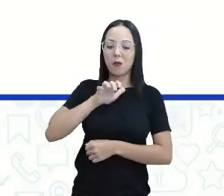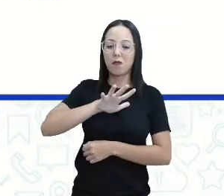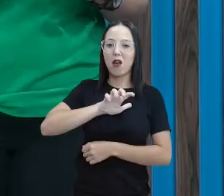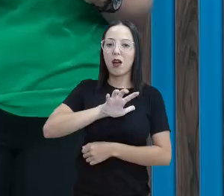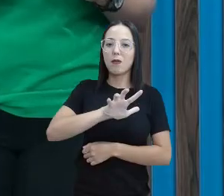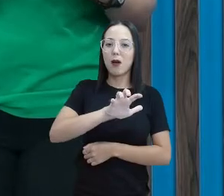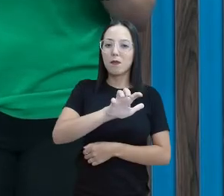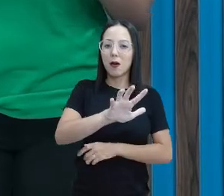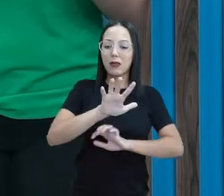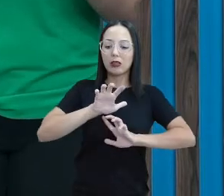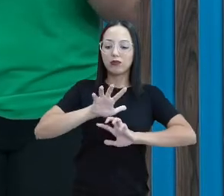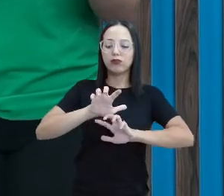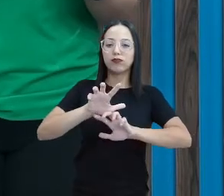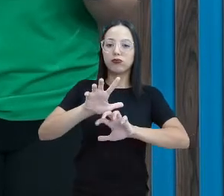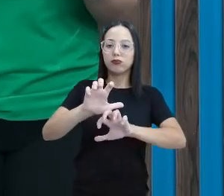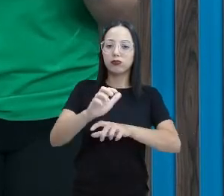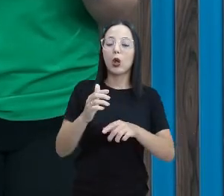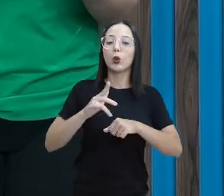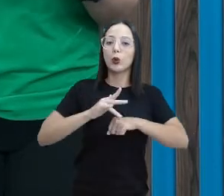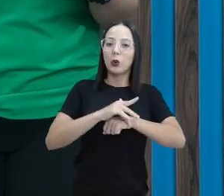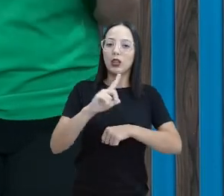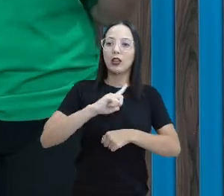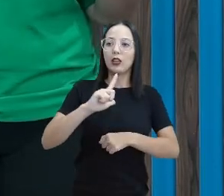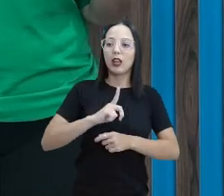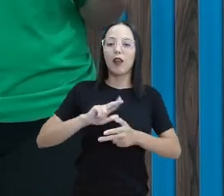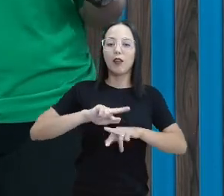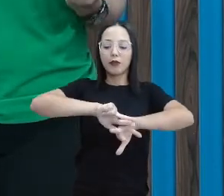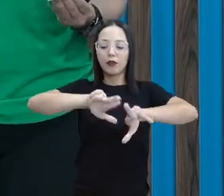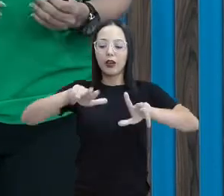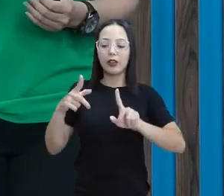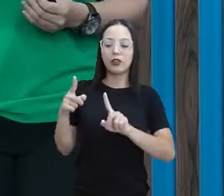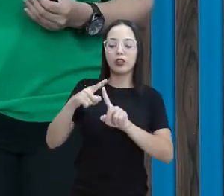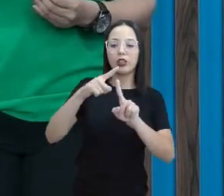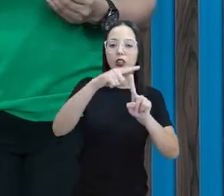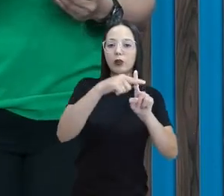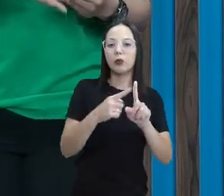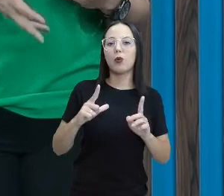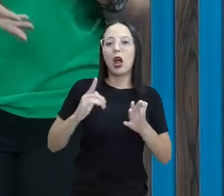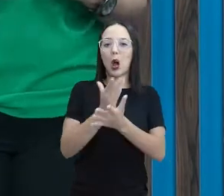Uma doença que o câncer existem vários tipos deles, né?